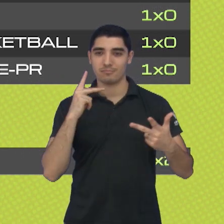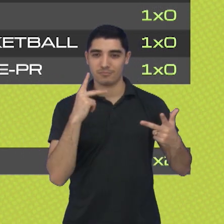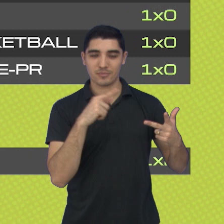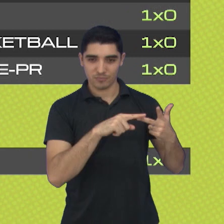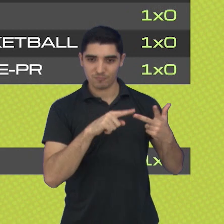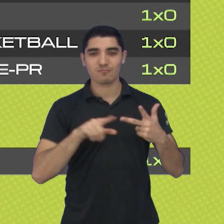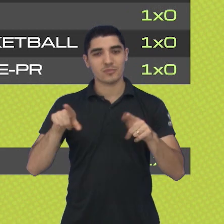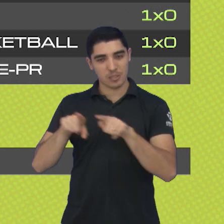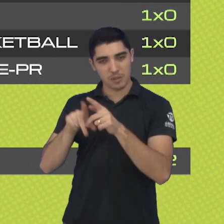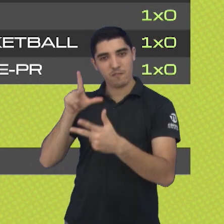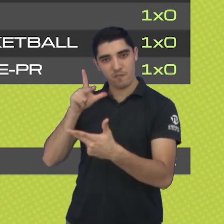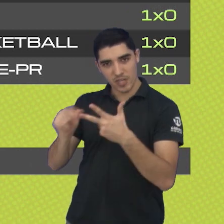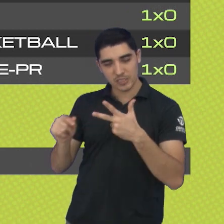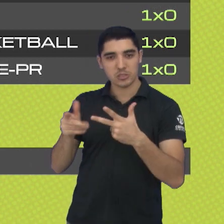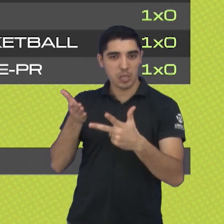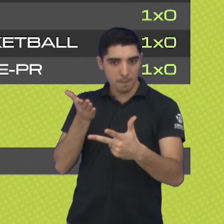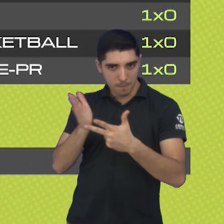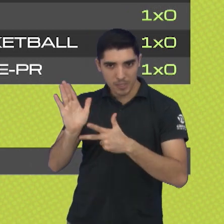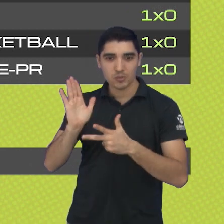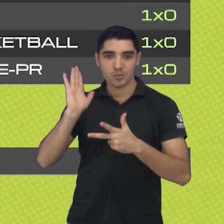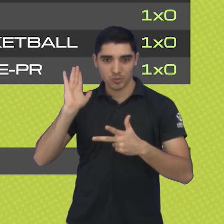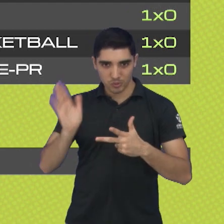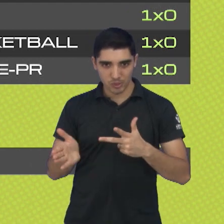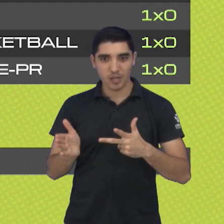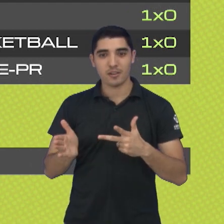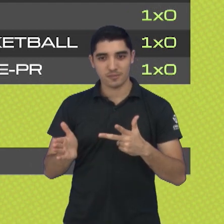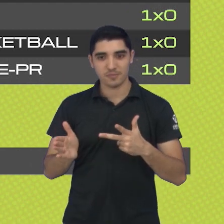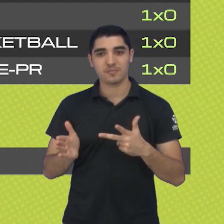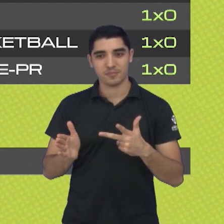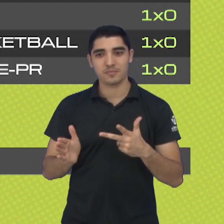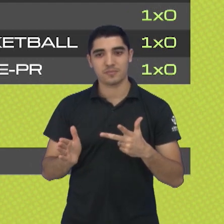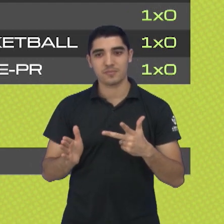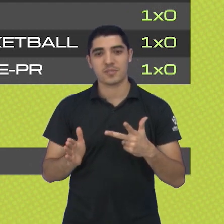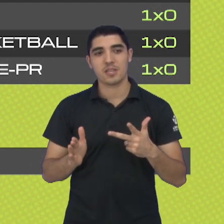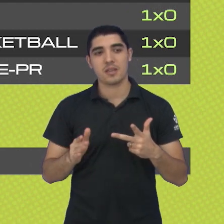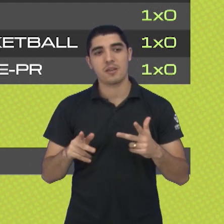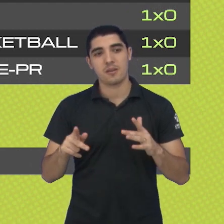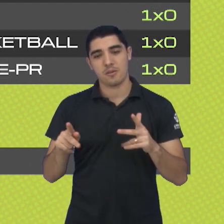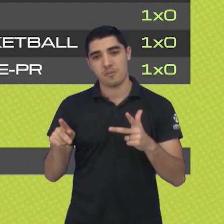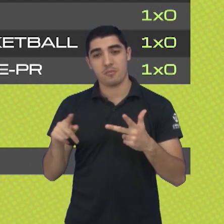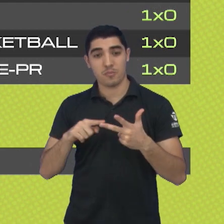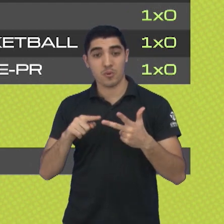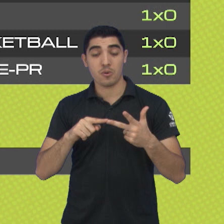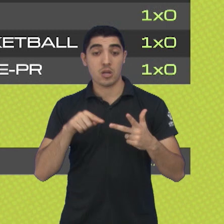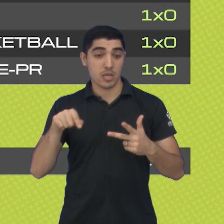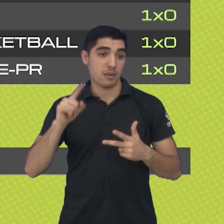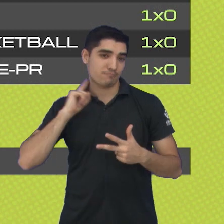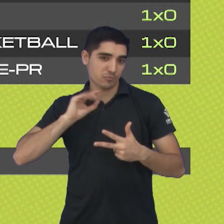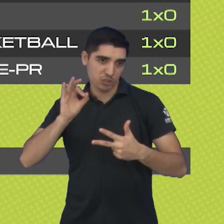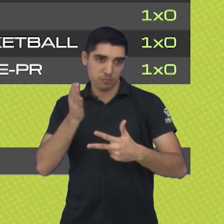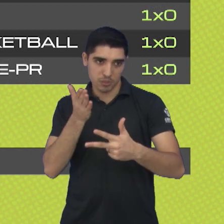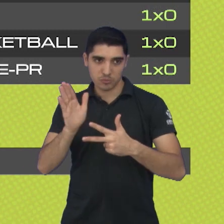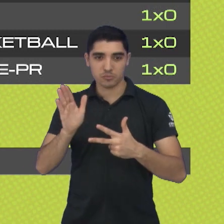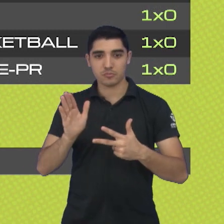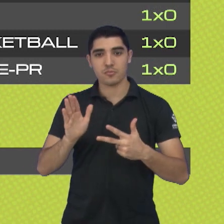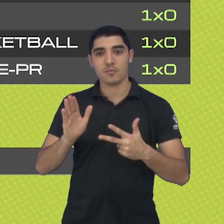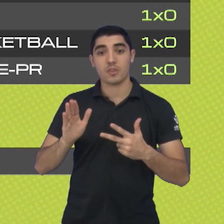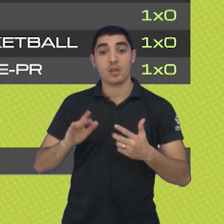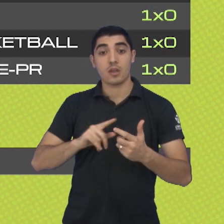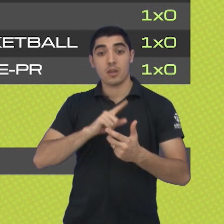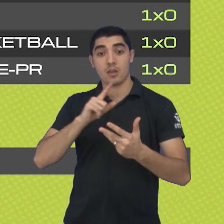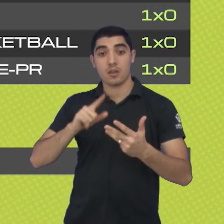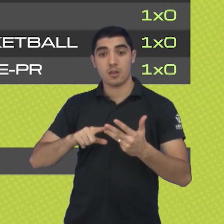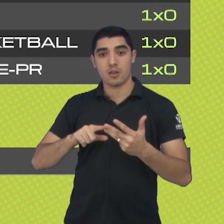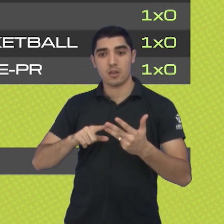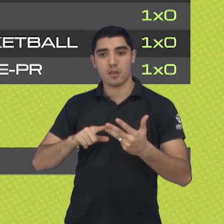que também venceu o seu playoff contra o União Corinthians. É o outro já acertado para as quartas de final. Flamengo e Botafogo. Não, na